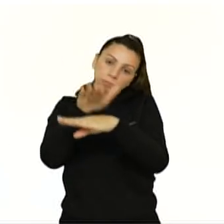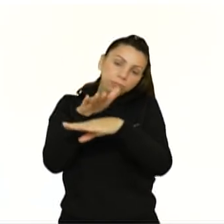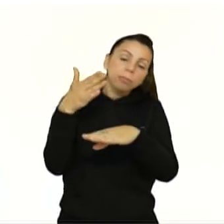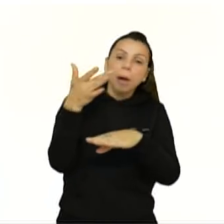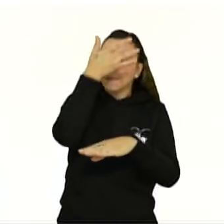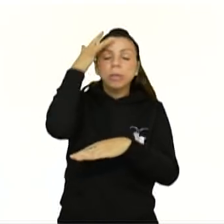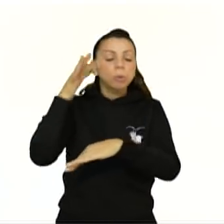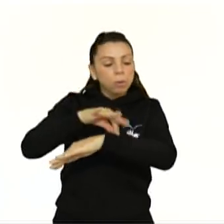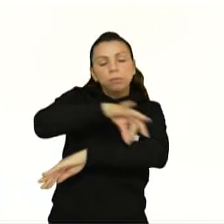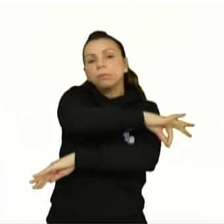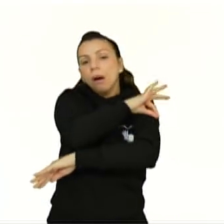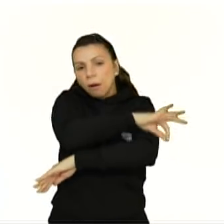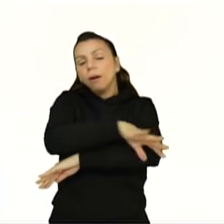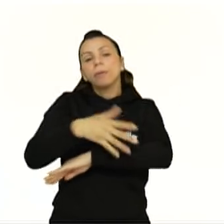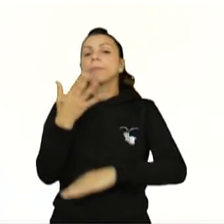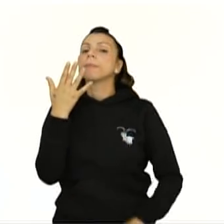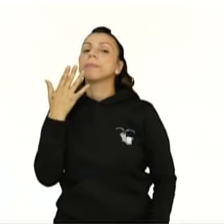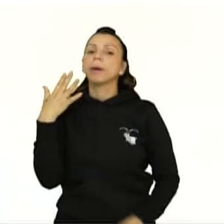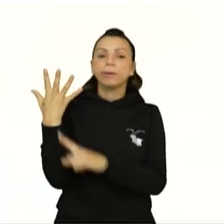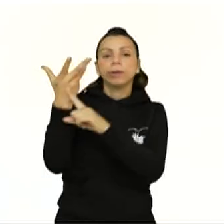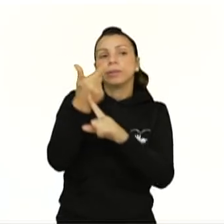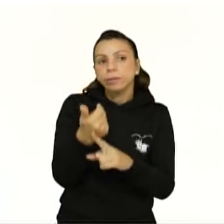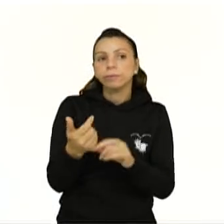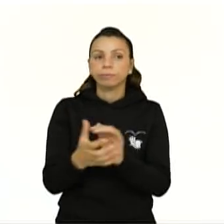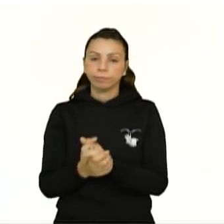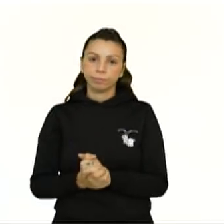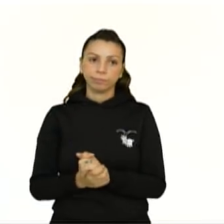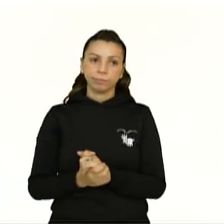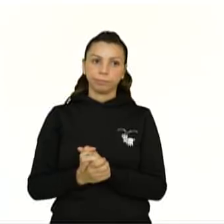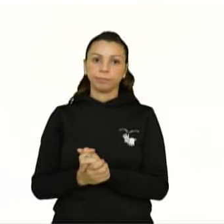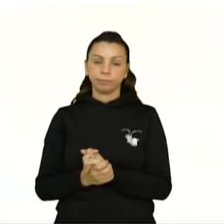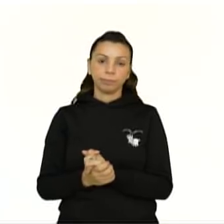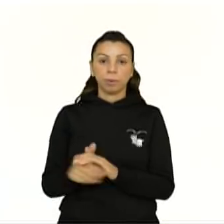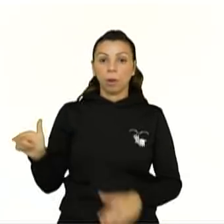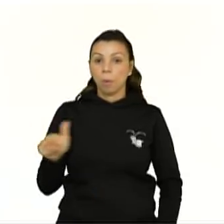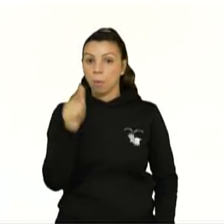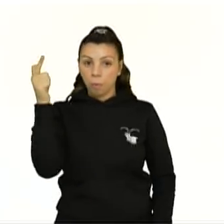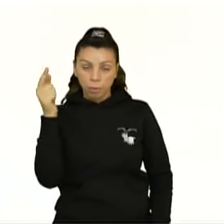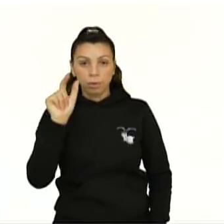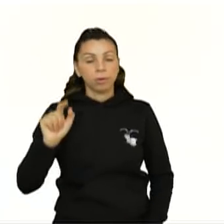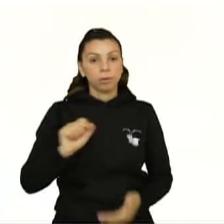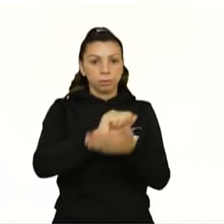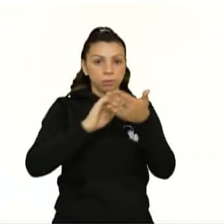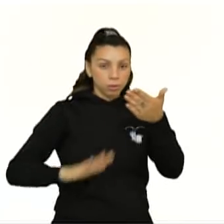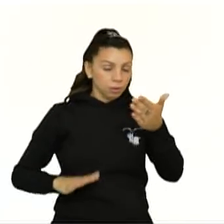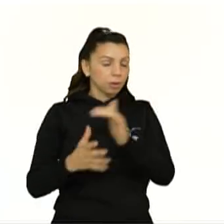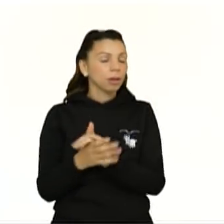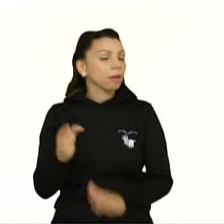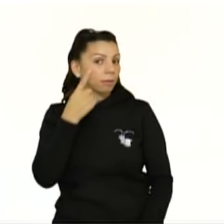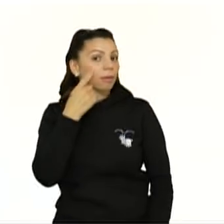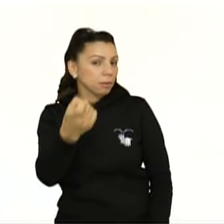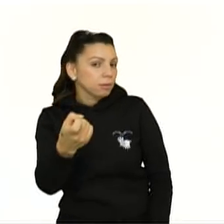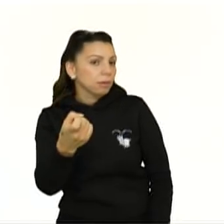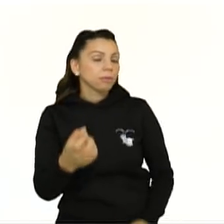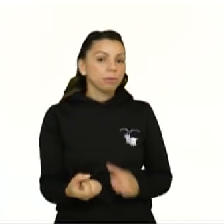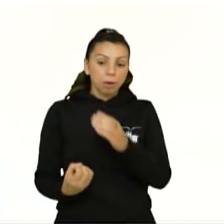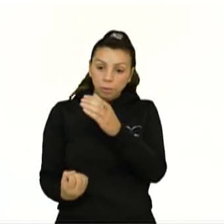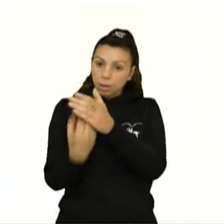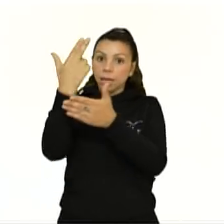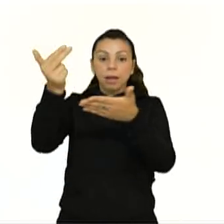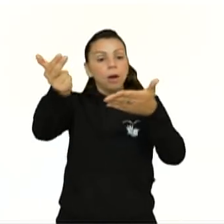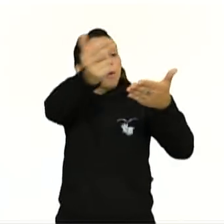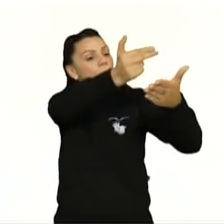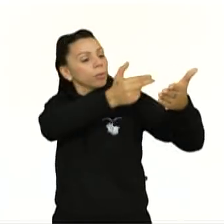design, para os artistas e até para você que quiser criar alguma coisa, tá? Bem, nós temos uma última atividade aqui que vai ser bem interessante, tá? Crie um